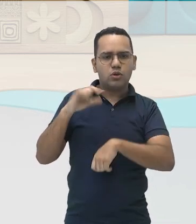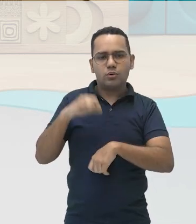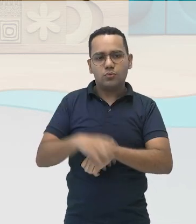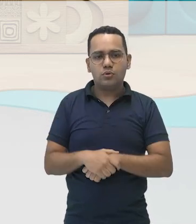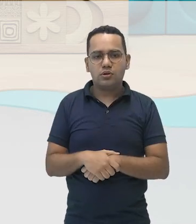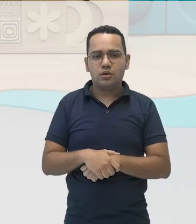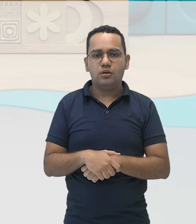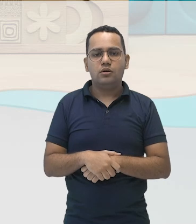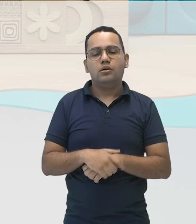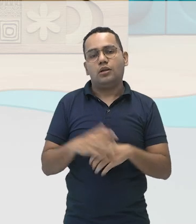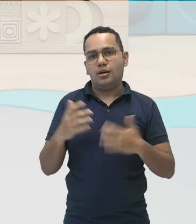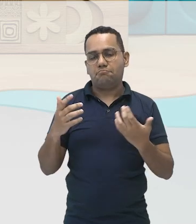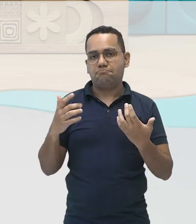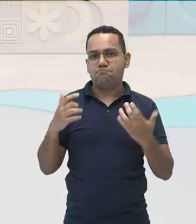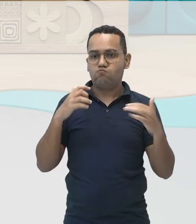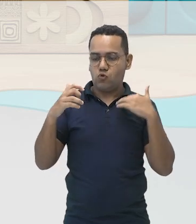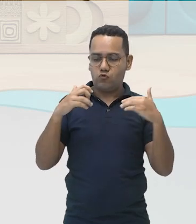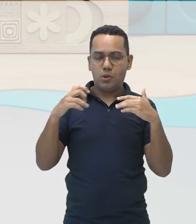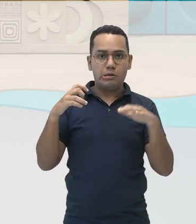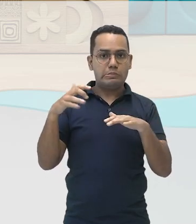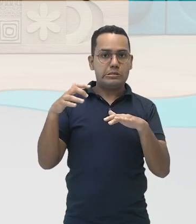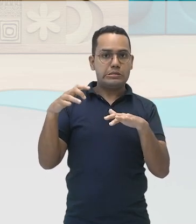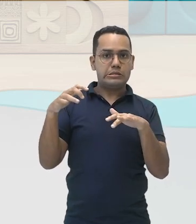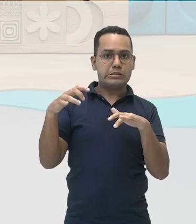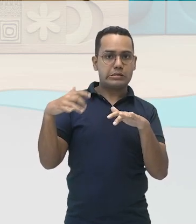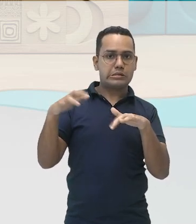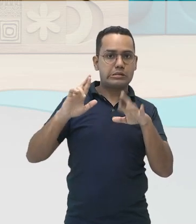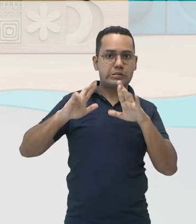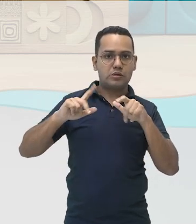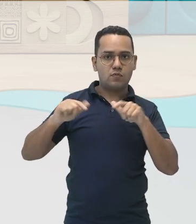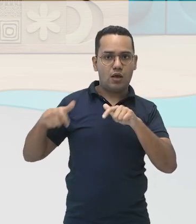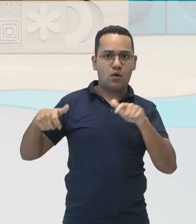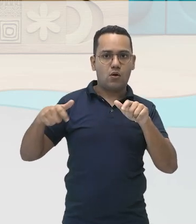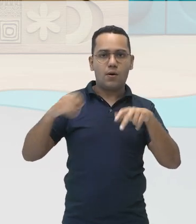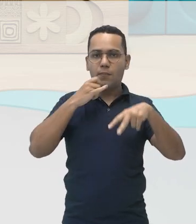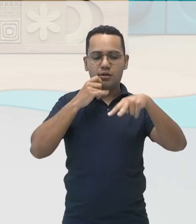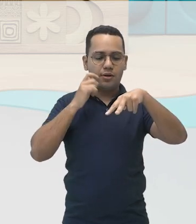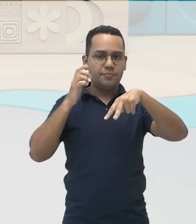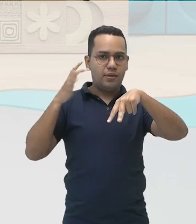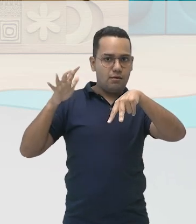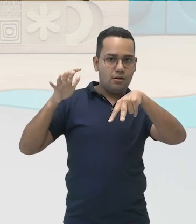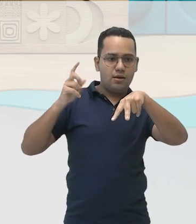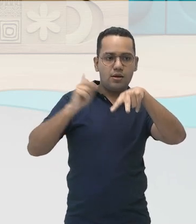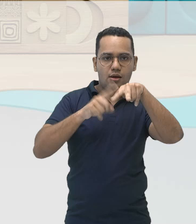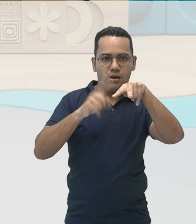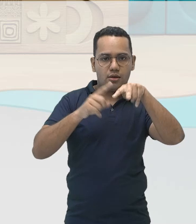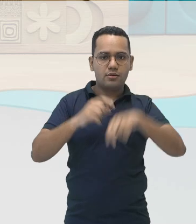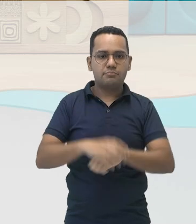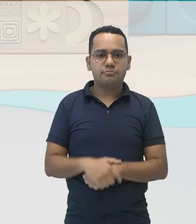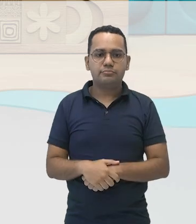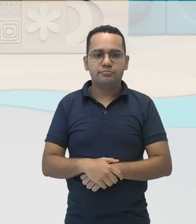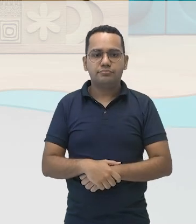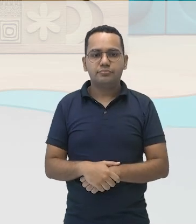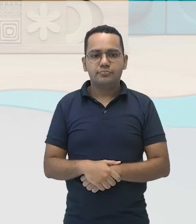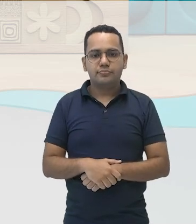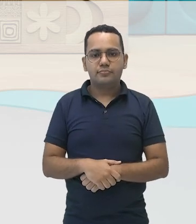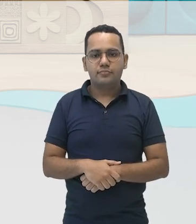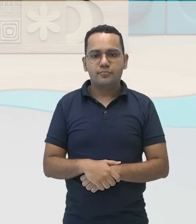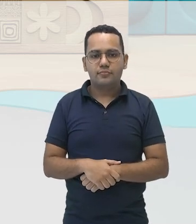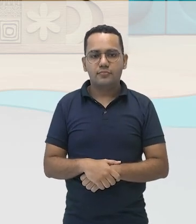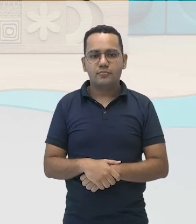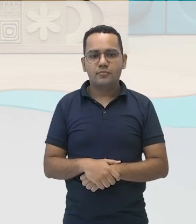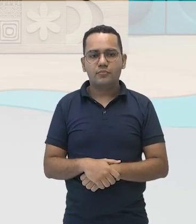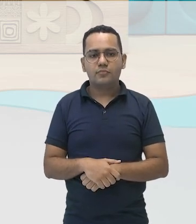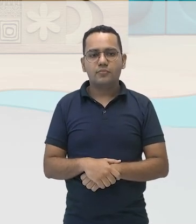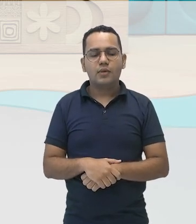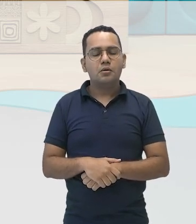e violentos, repetitivos, principalmente nos braços e pernas, ou seja, ela começa a se debater, ela geralmente fica